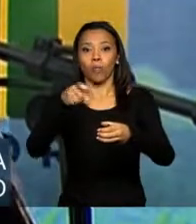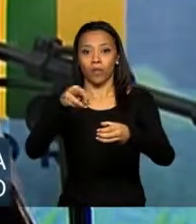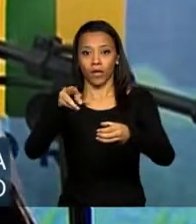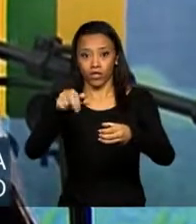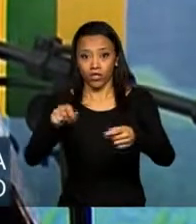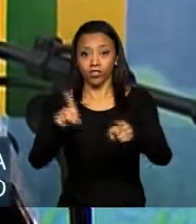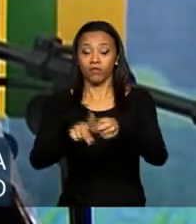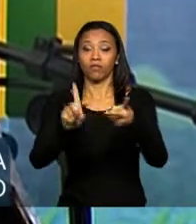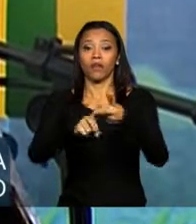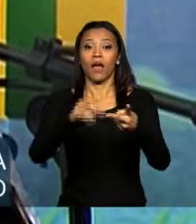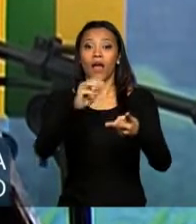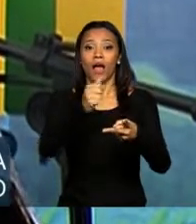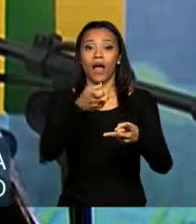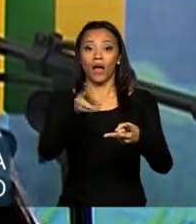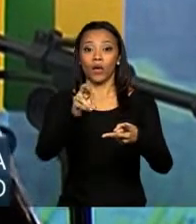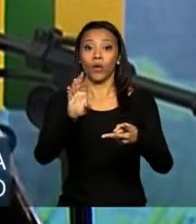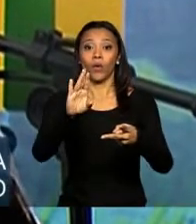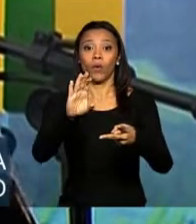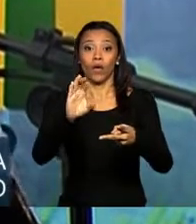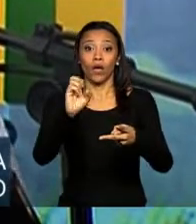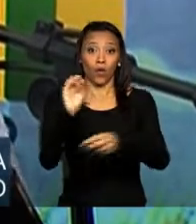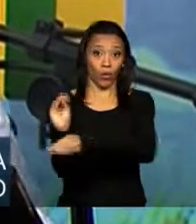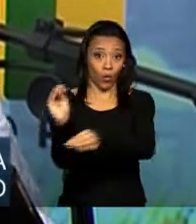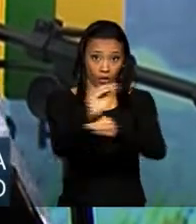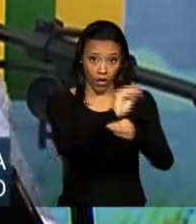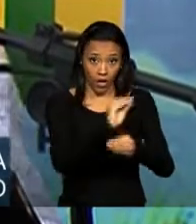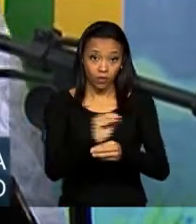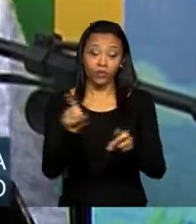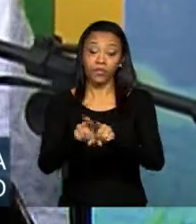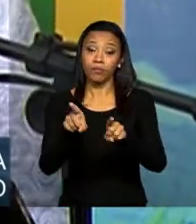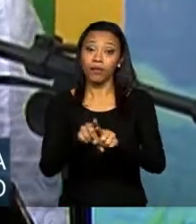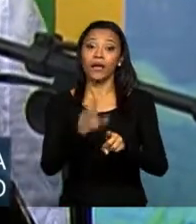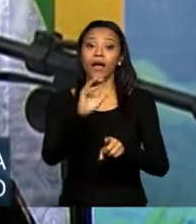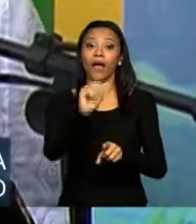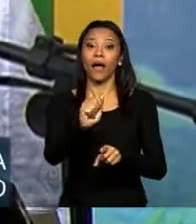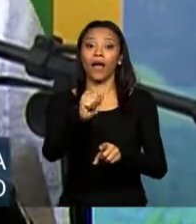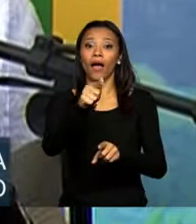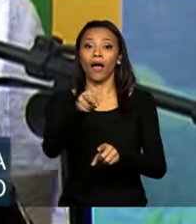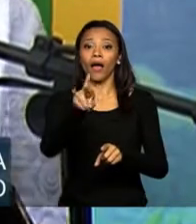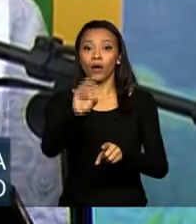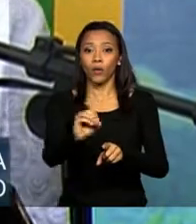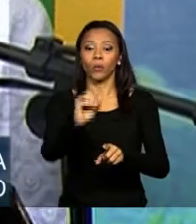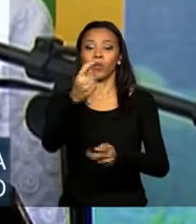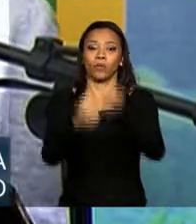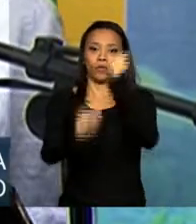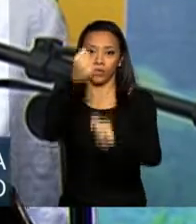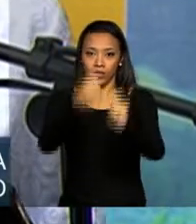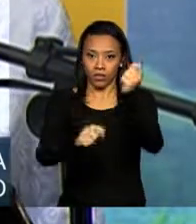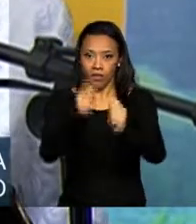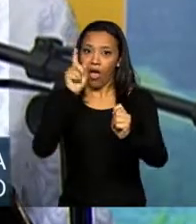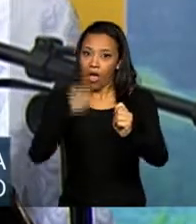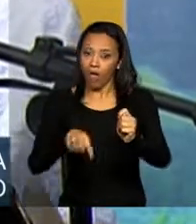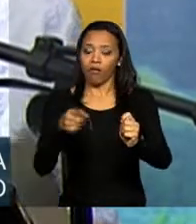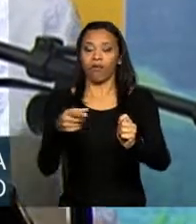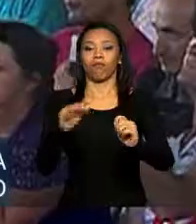agroecologia e agroindustrialização esse é o pa pa